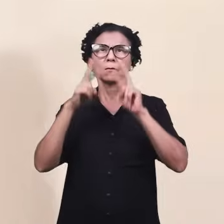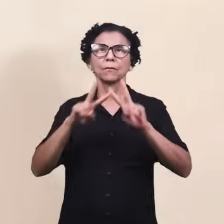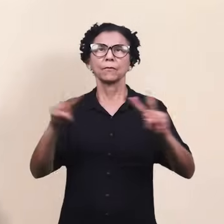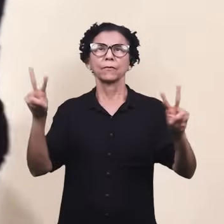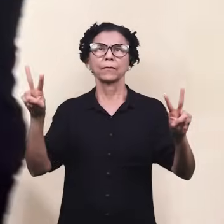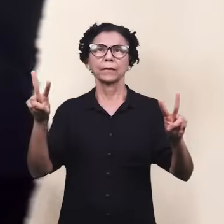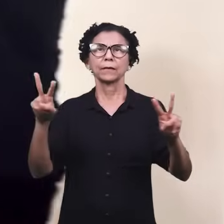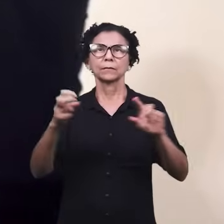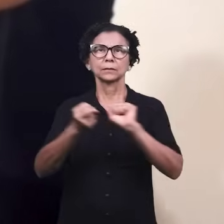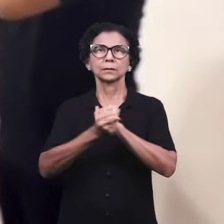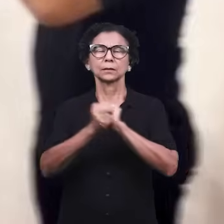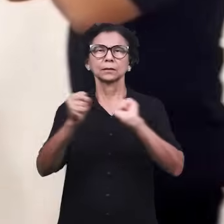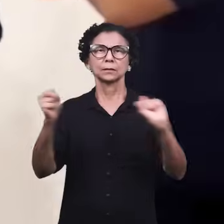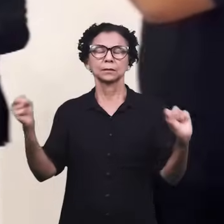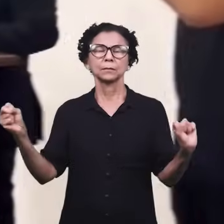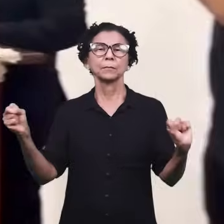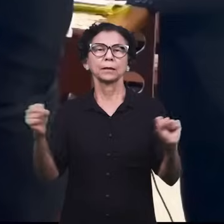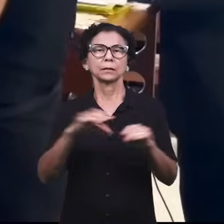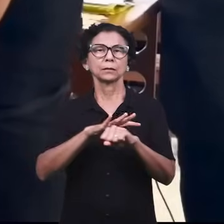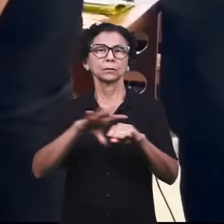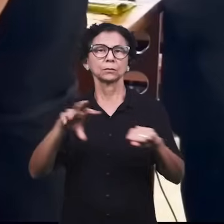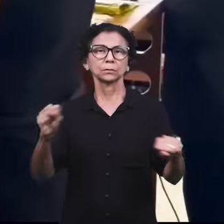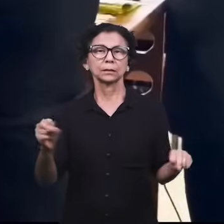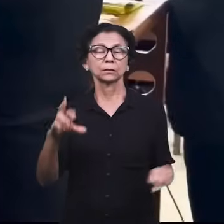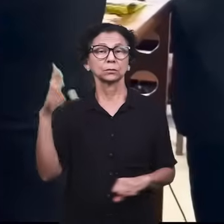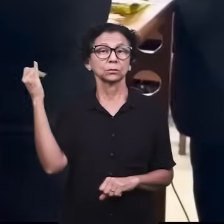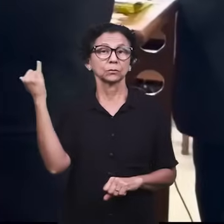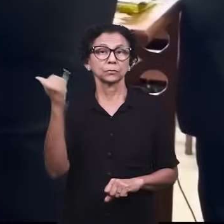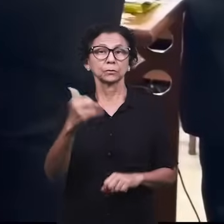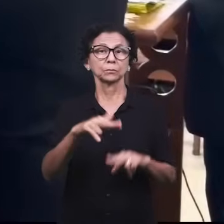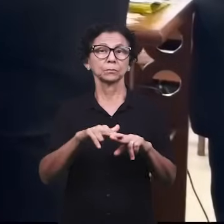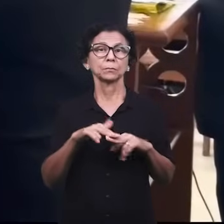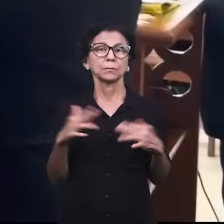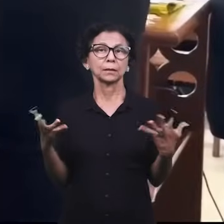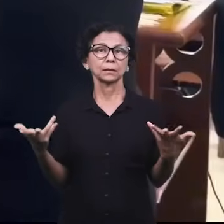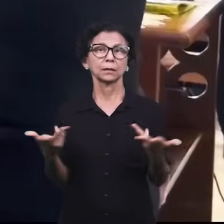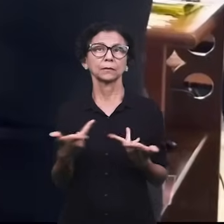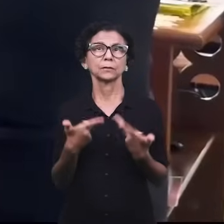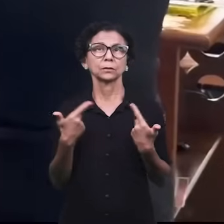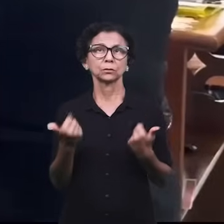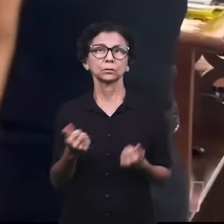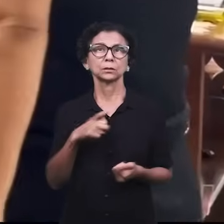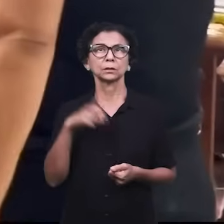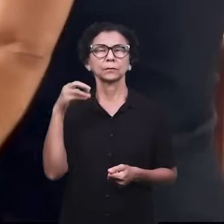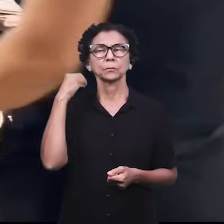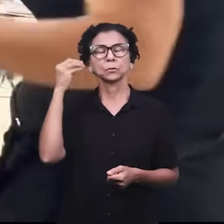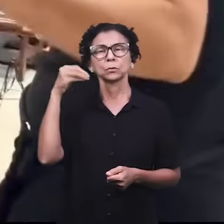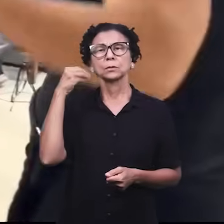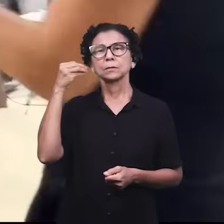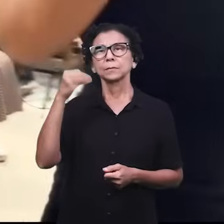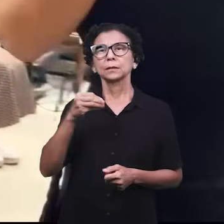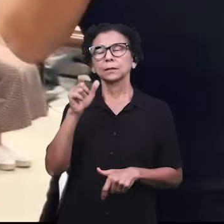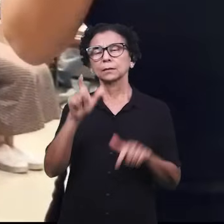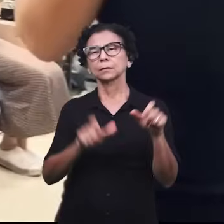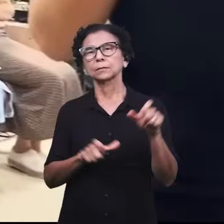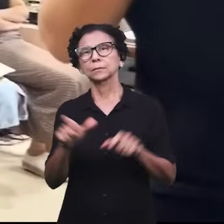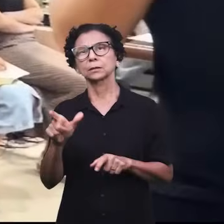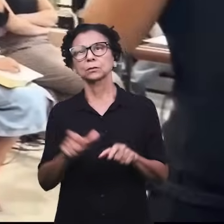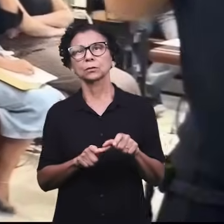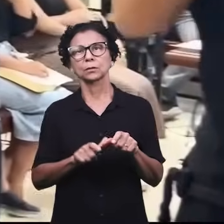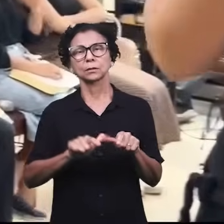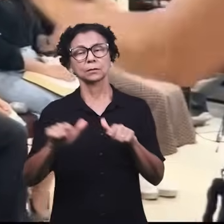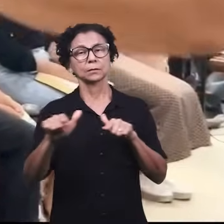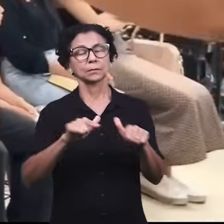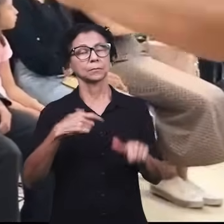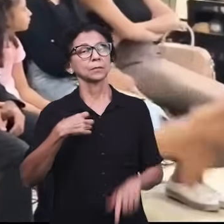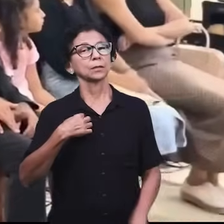forma maravilhosa ao coração dos participantes deste momento e concedeu grandes experiências aos envolvidos neste trabalho